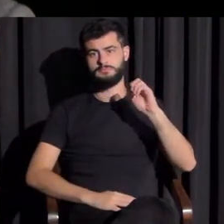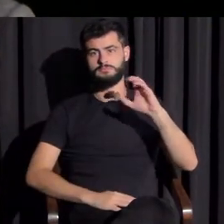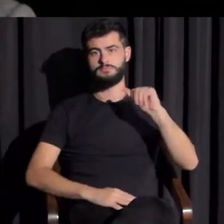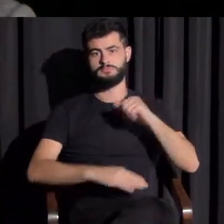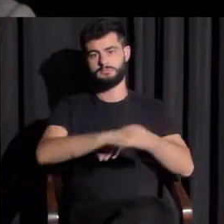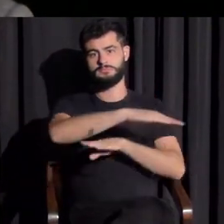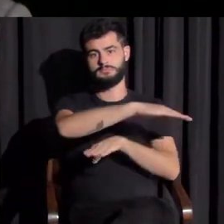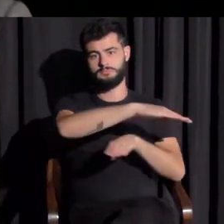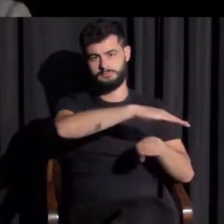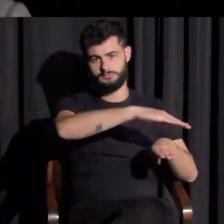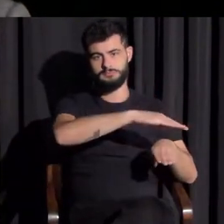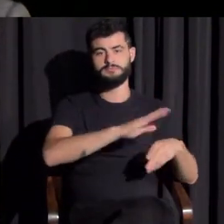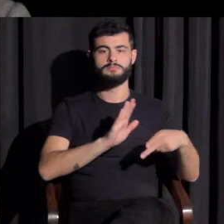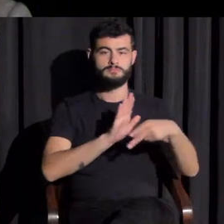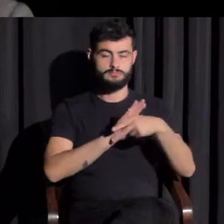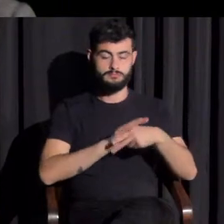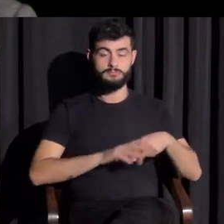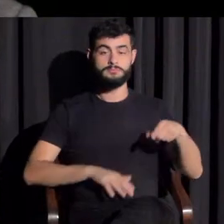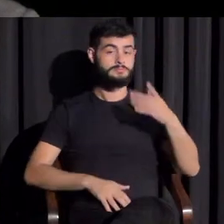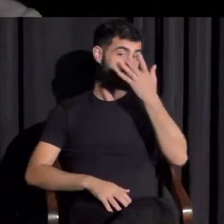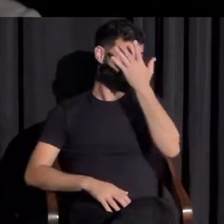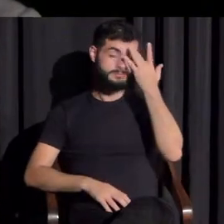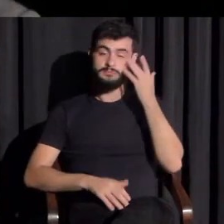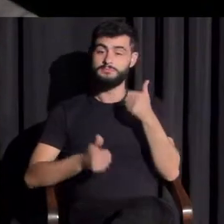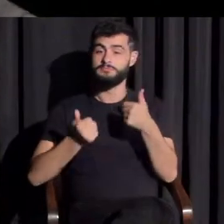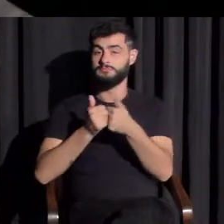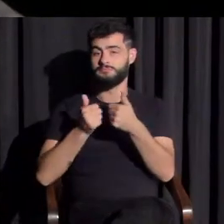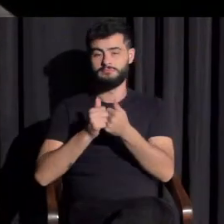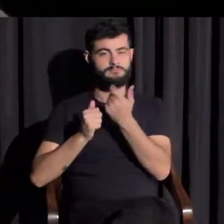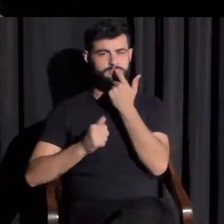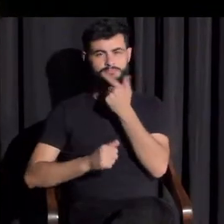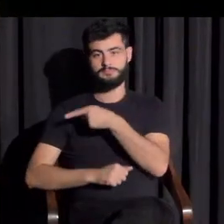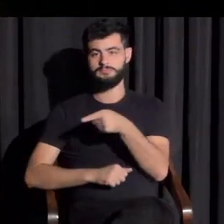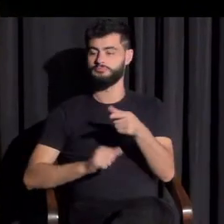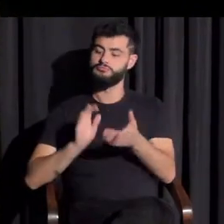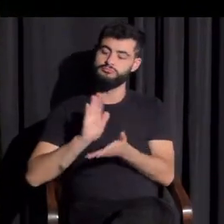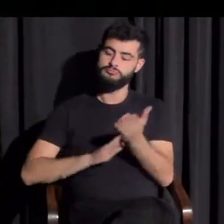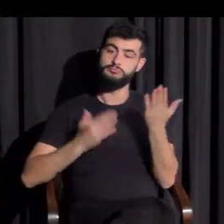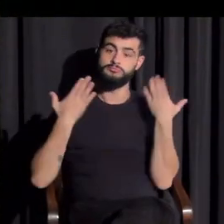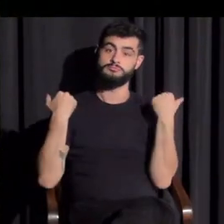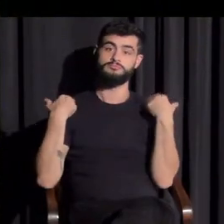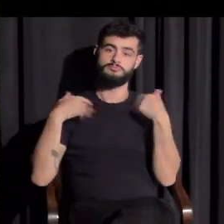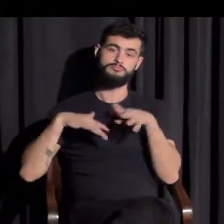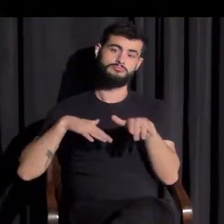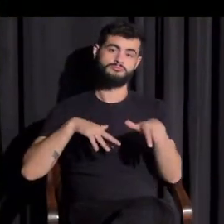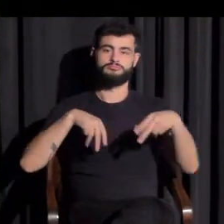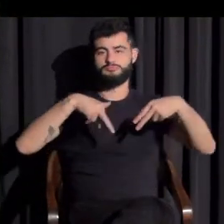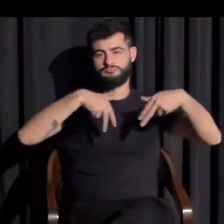né. Nós fizemos o trajeto a pé com as crianças, né, muito próximo. E